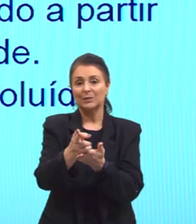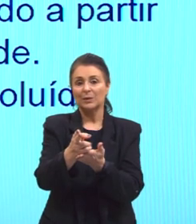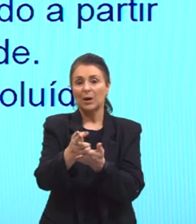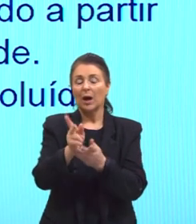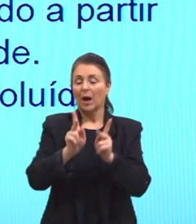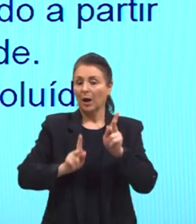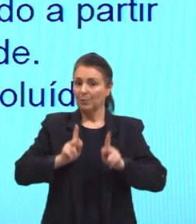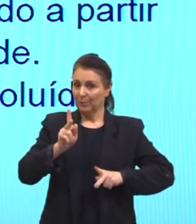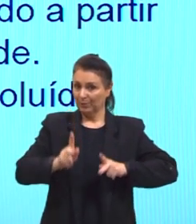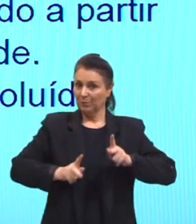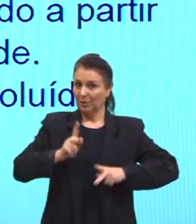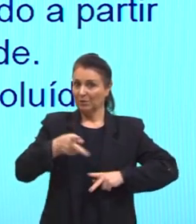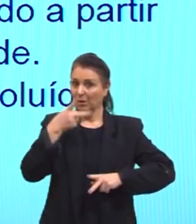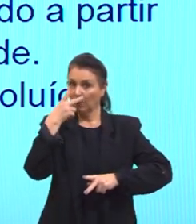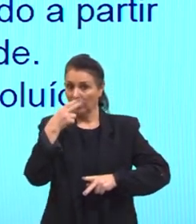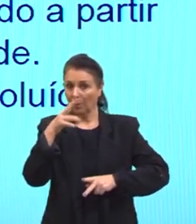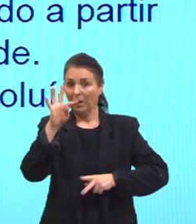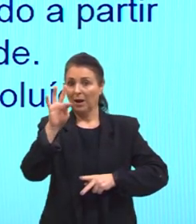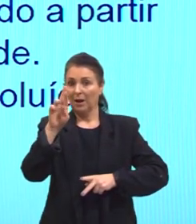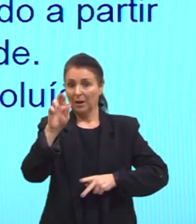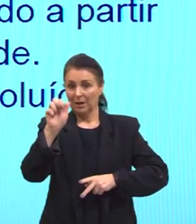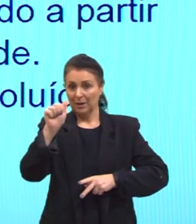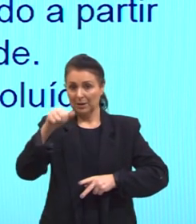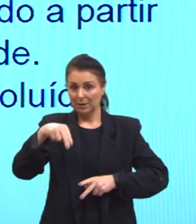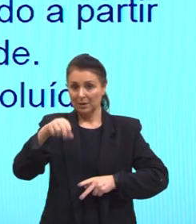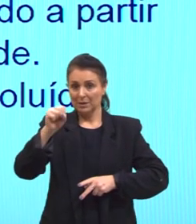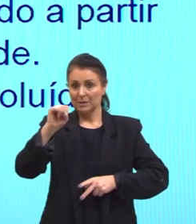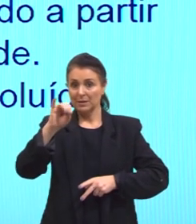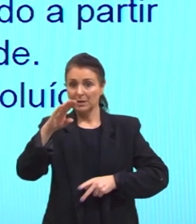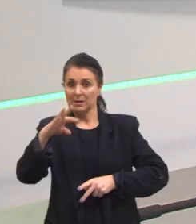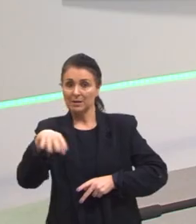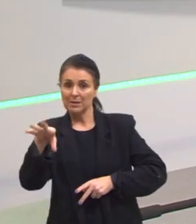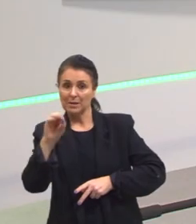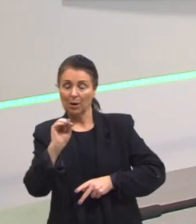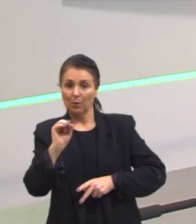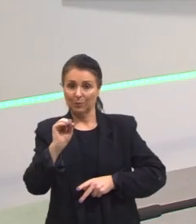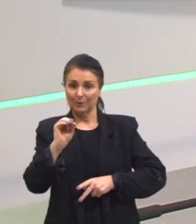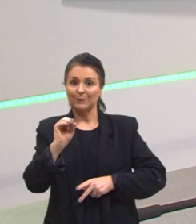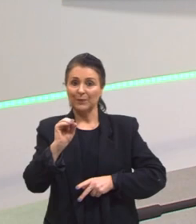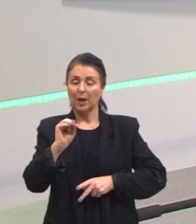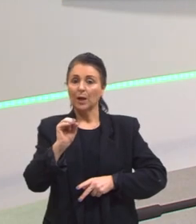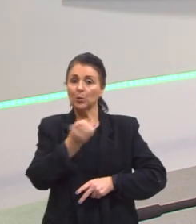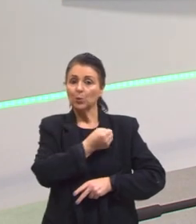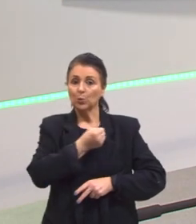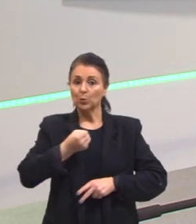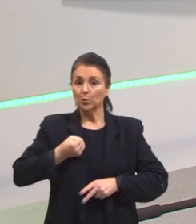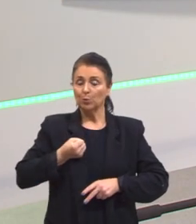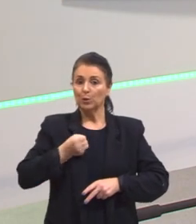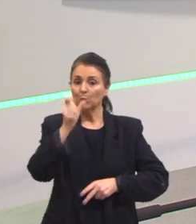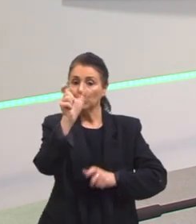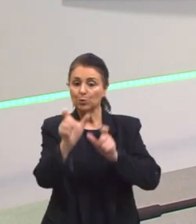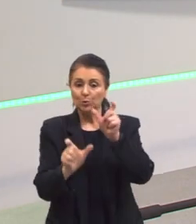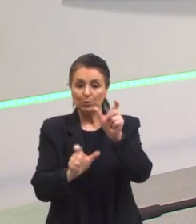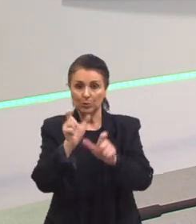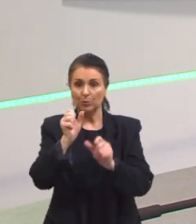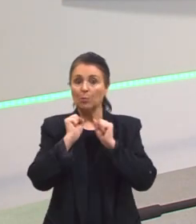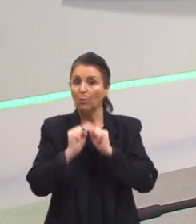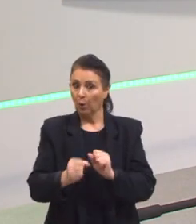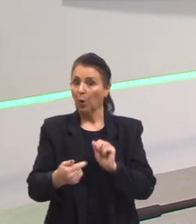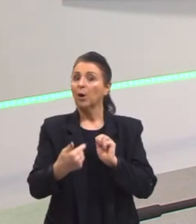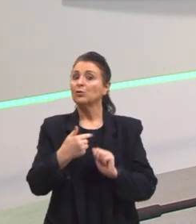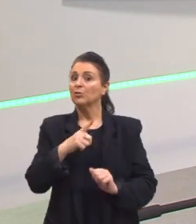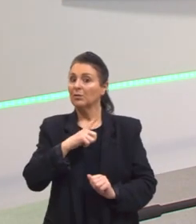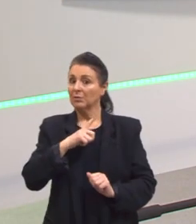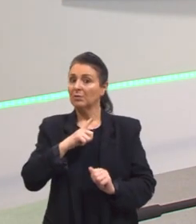população Então essa é a transição demográfica que a gente chama tá a gurizada pode aparecer aí para ti na tua provinha entre outras